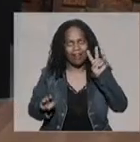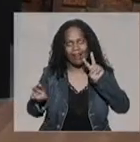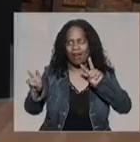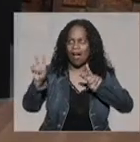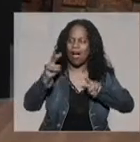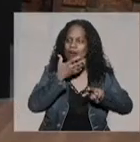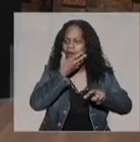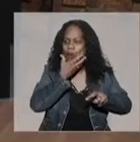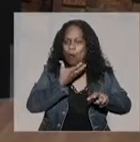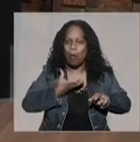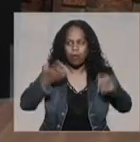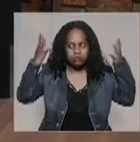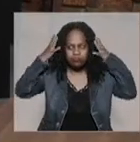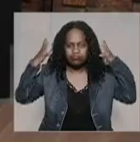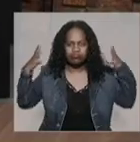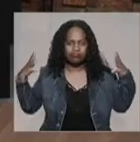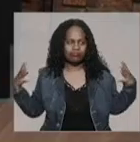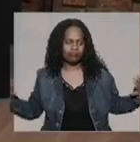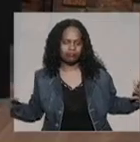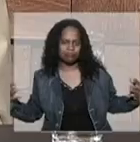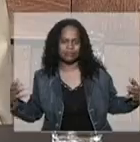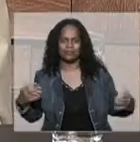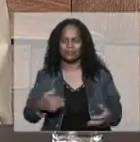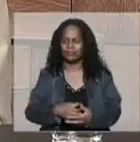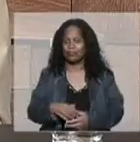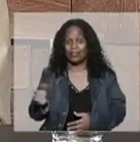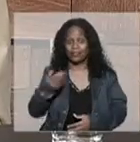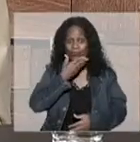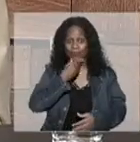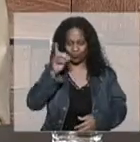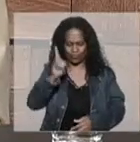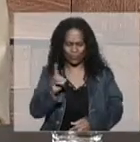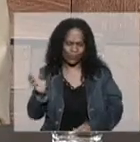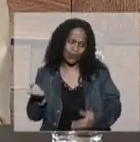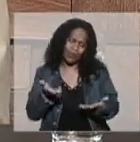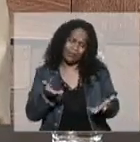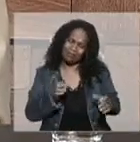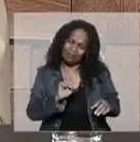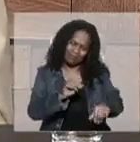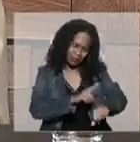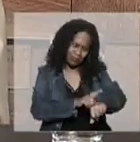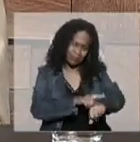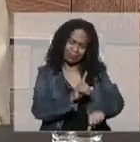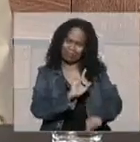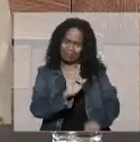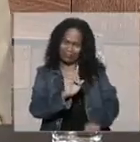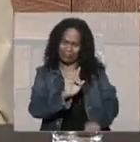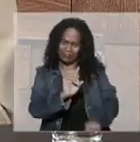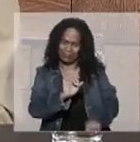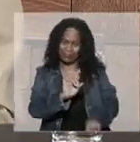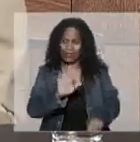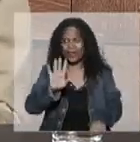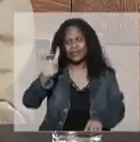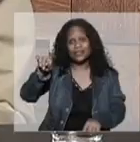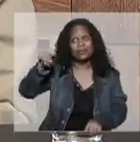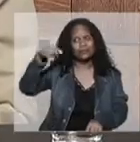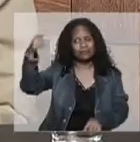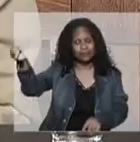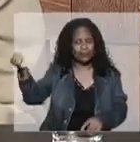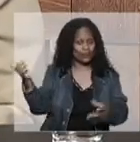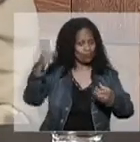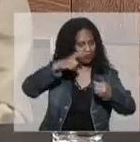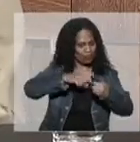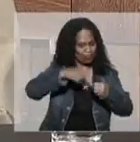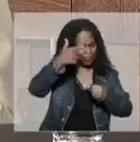menos. Barbudo, cabeludo, né? Aí eu sou Fernando Veiga, achei, não, Eliaquim, no momento não e tal. Mas depois, eu sabendo disso, eu